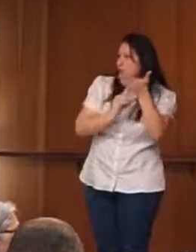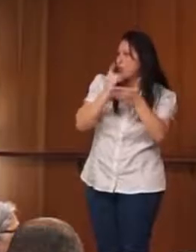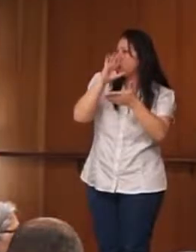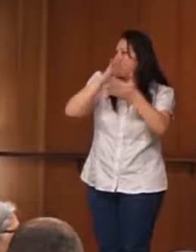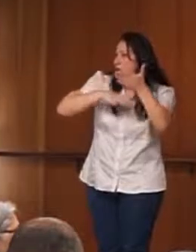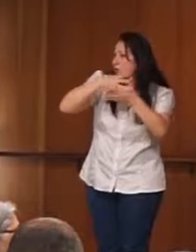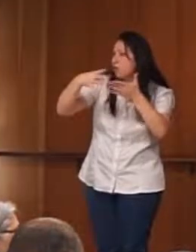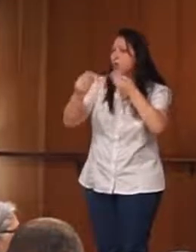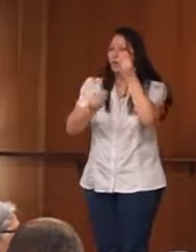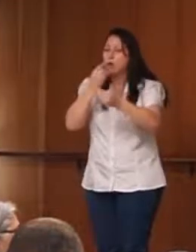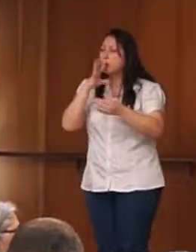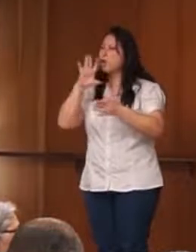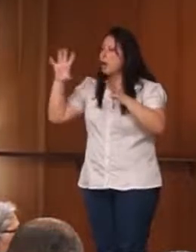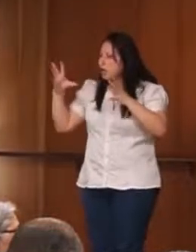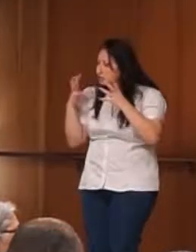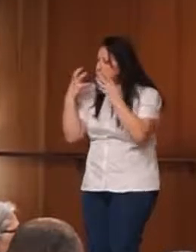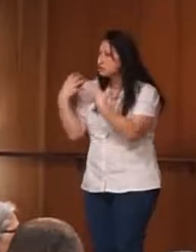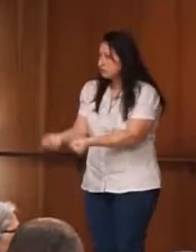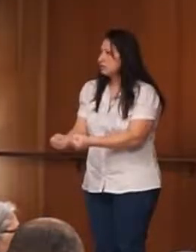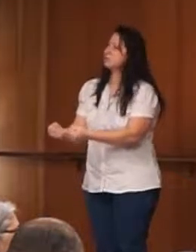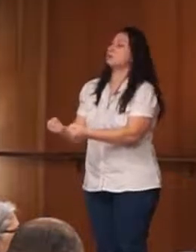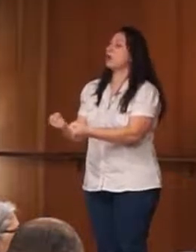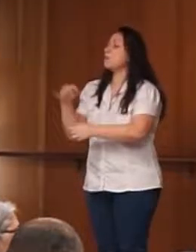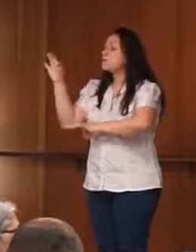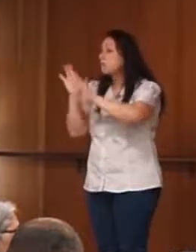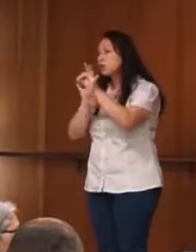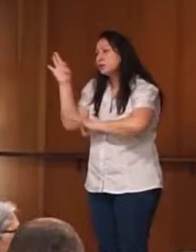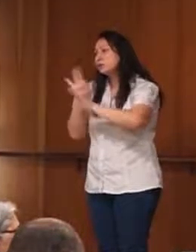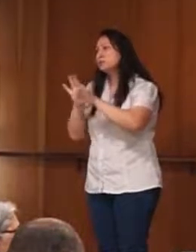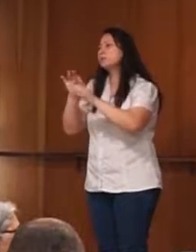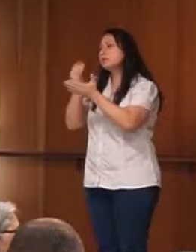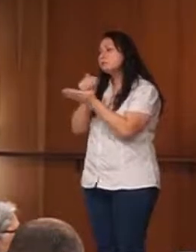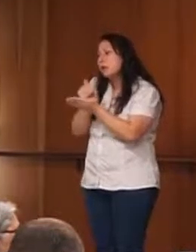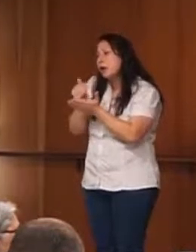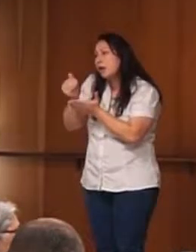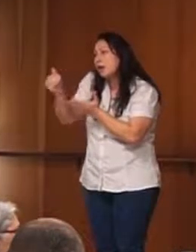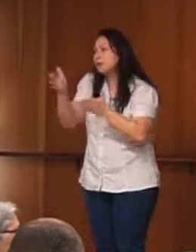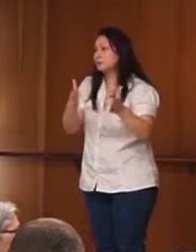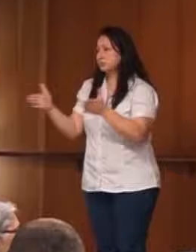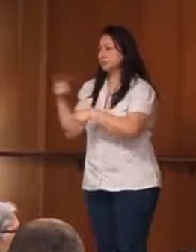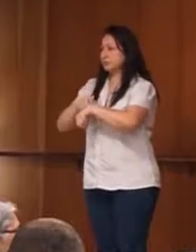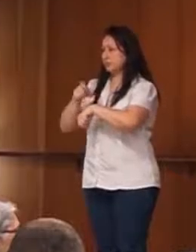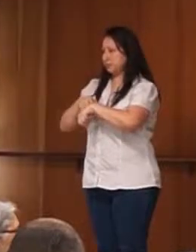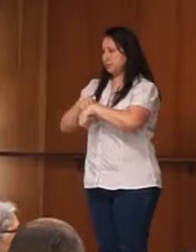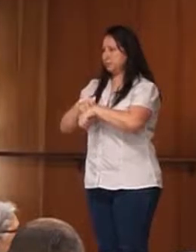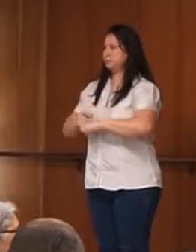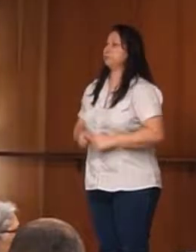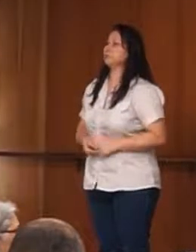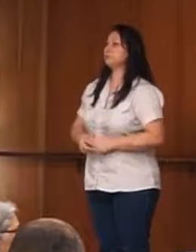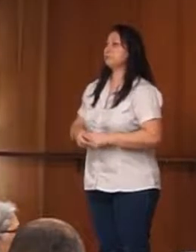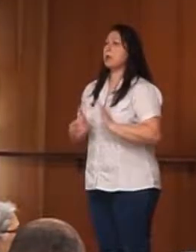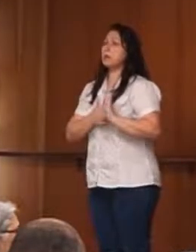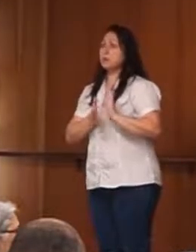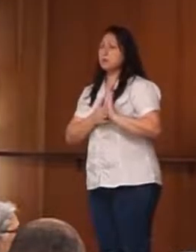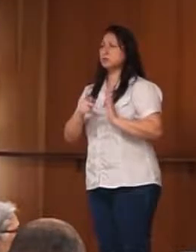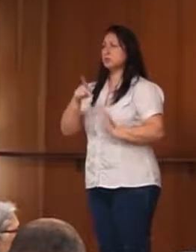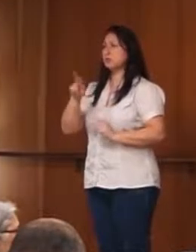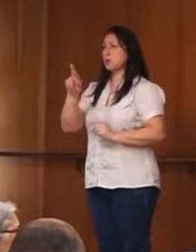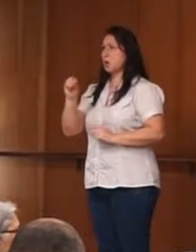esse processo deve ser construída ao longo do tempo, né? Então, não há uma proposta da PROP